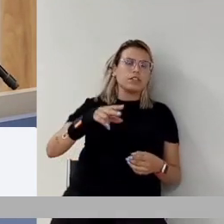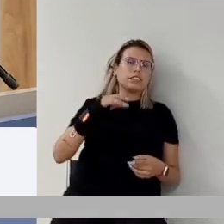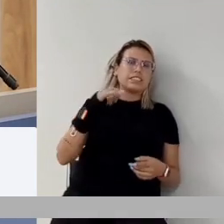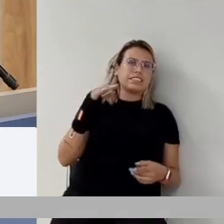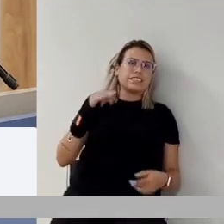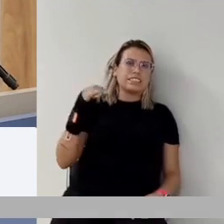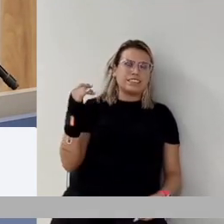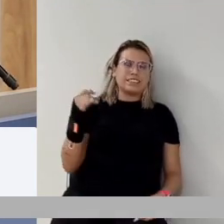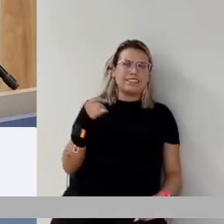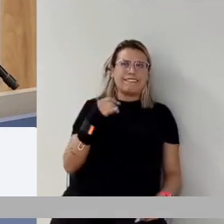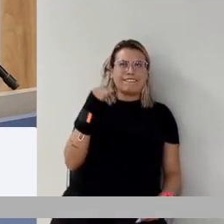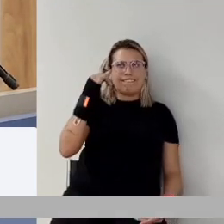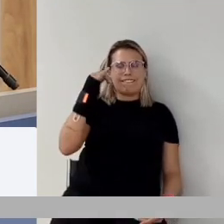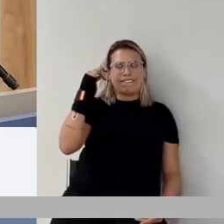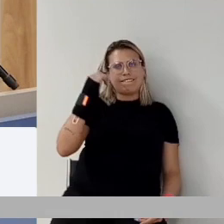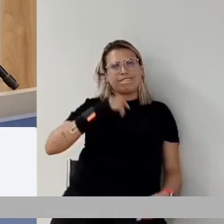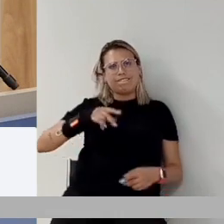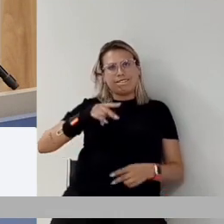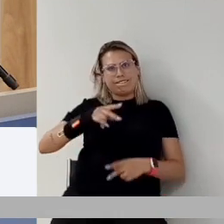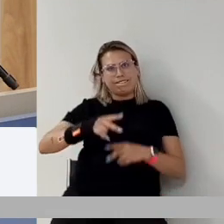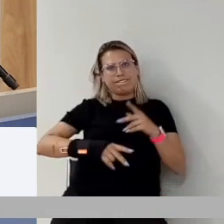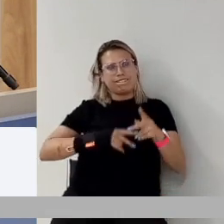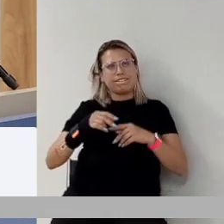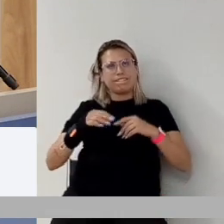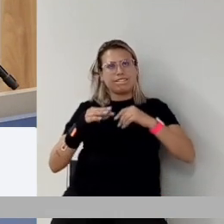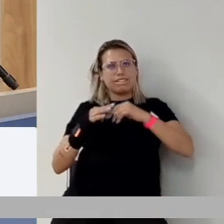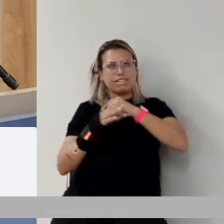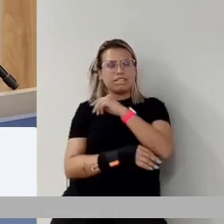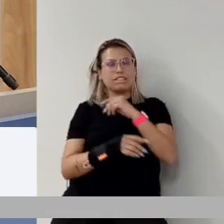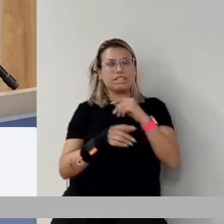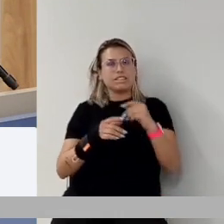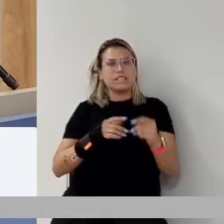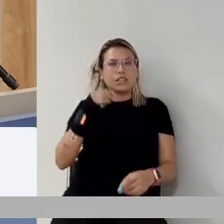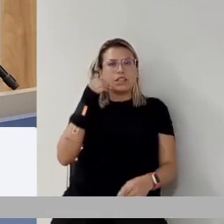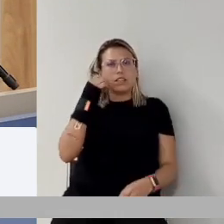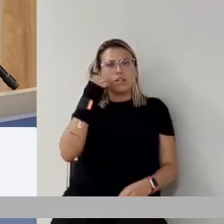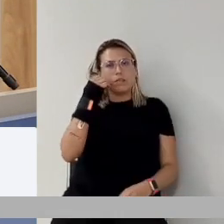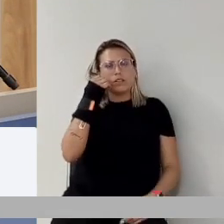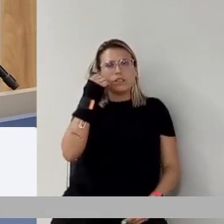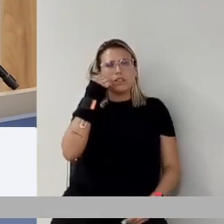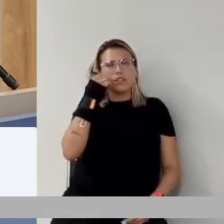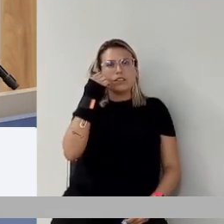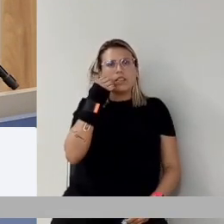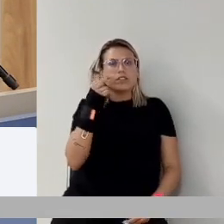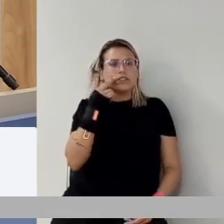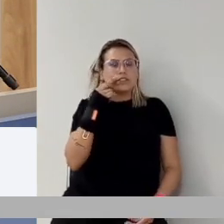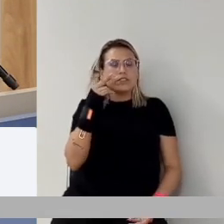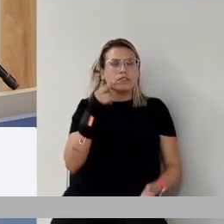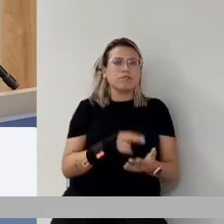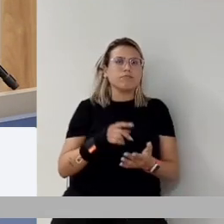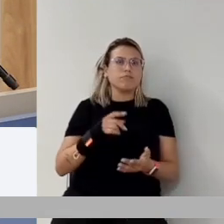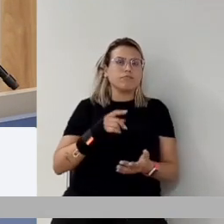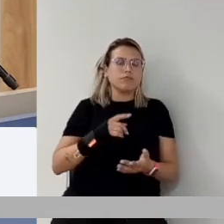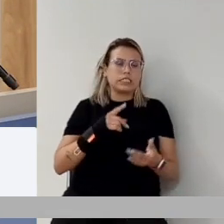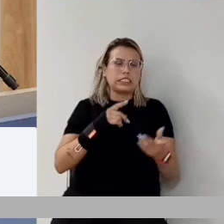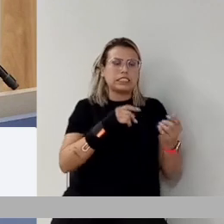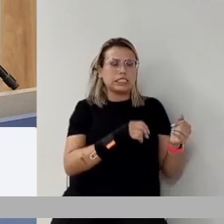importância que a população tabuleirense temha oportunidade de ver o que vem sendo semanalmente